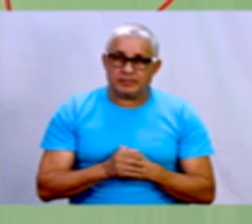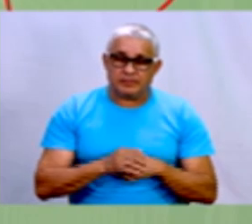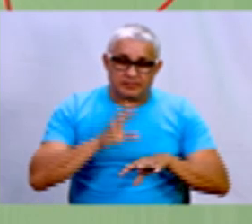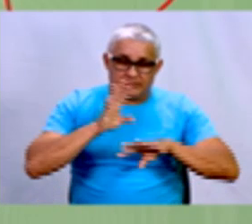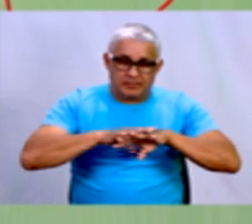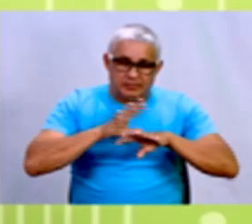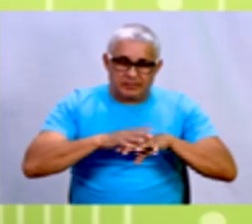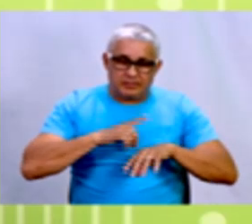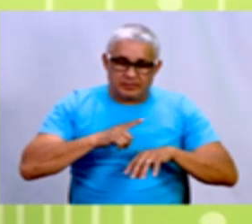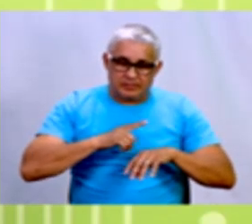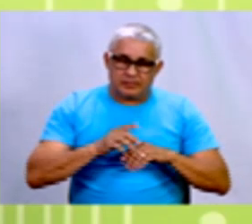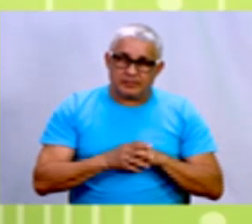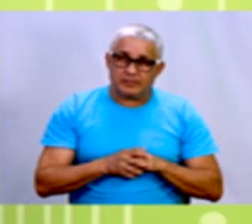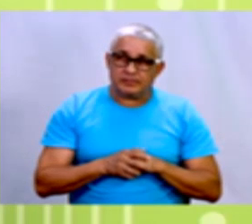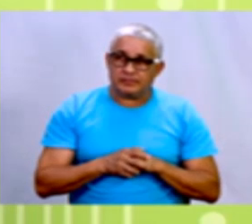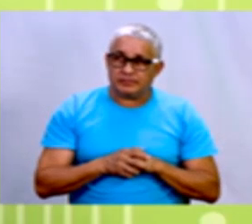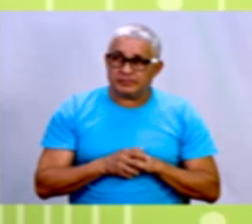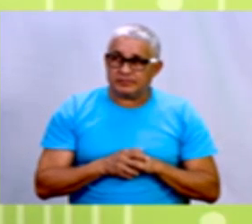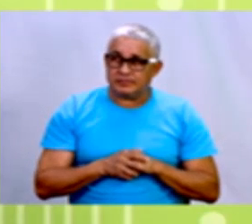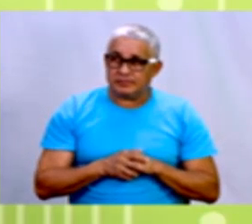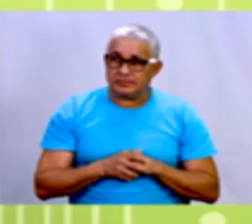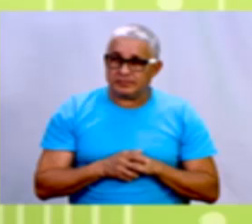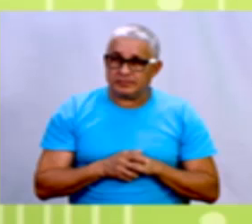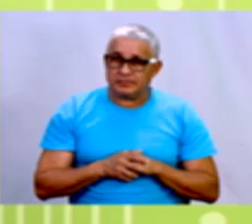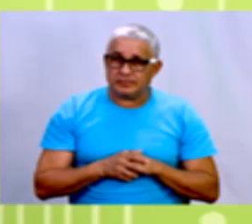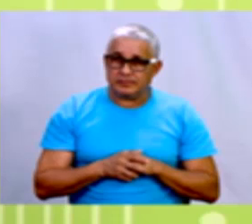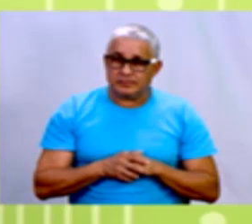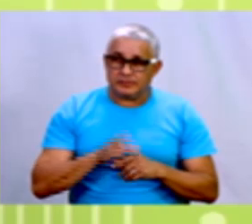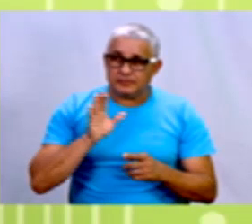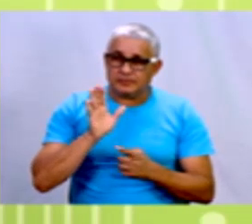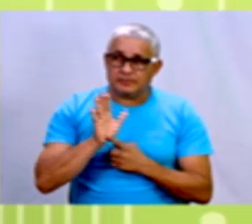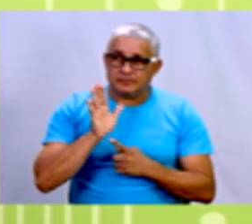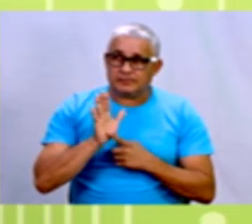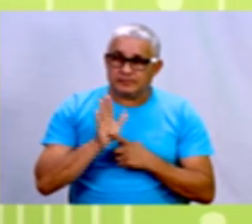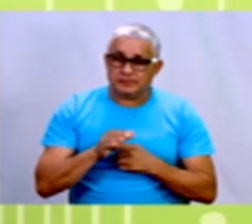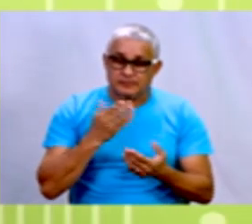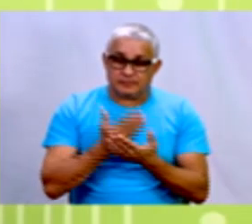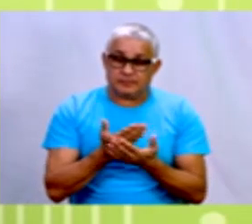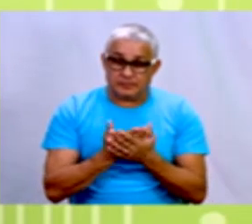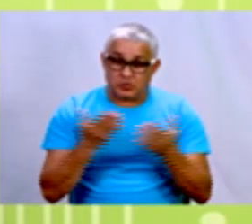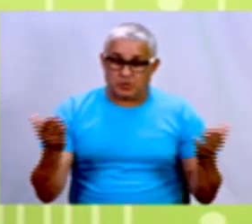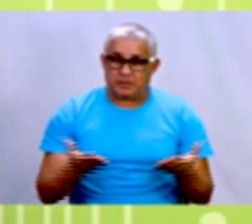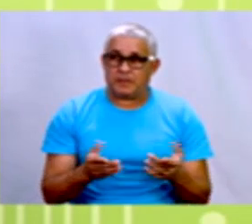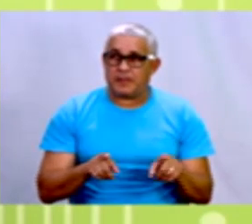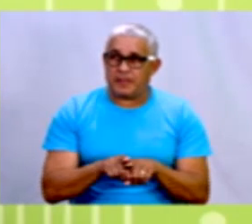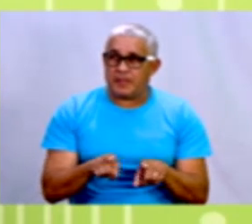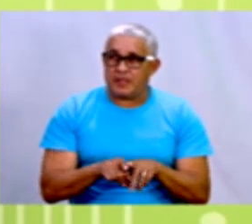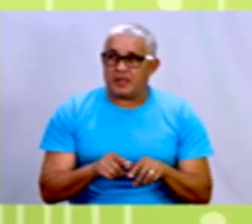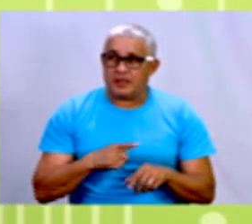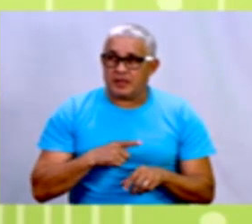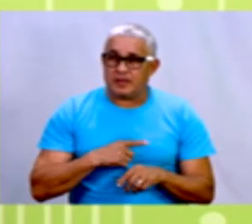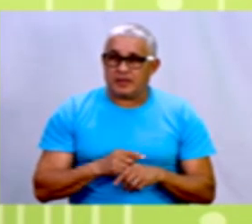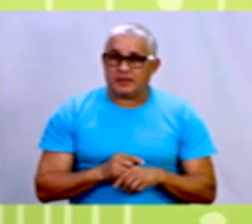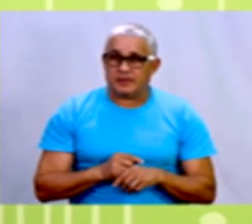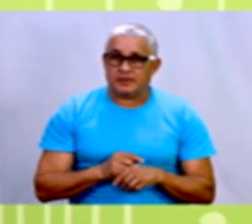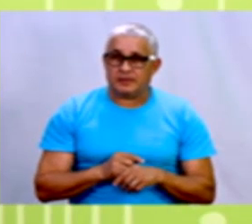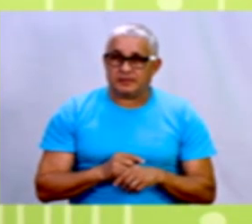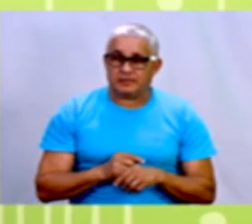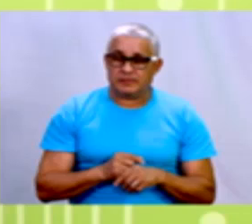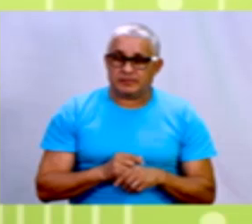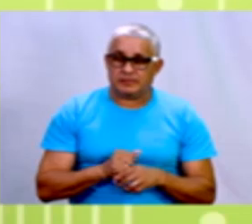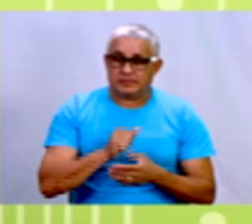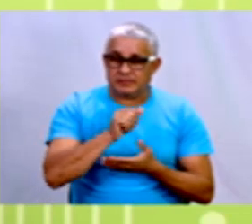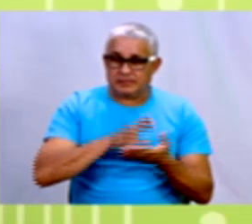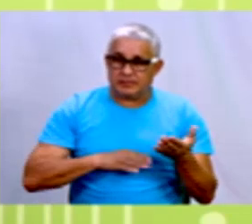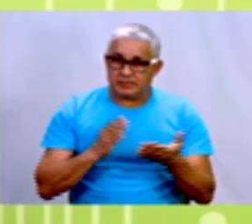que a gente tem uma tabela nessa que a gente mostrou na nossa aula de hoje, e também tem ela no nosso caderno de atividades,